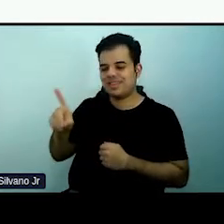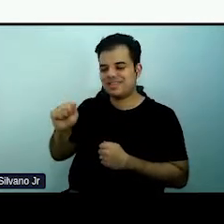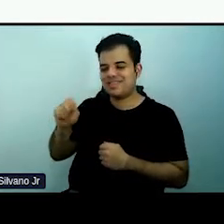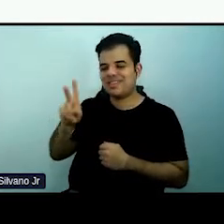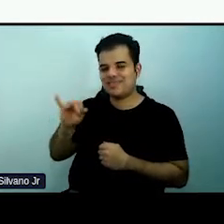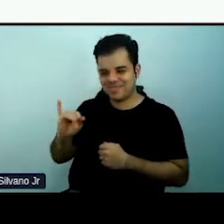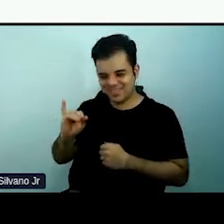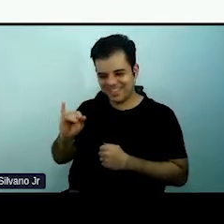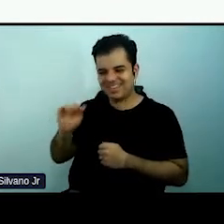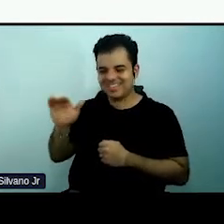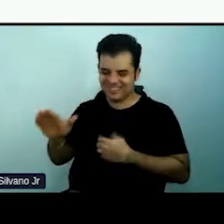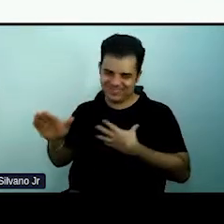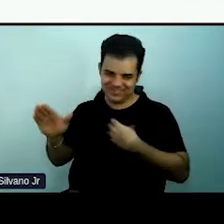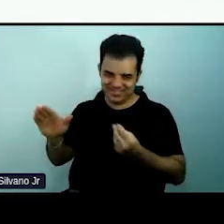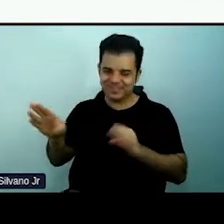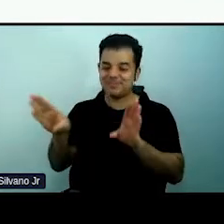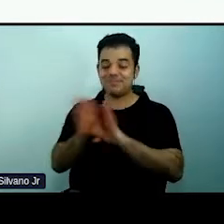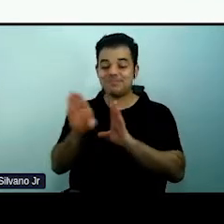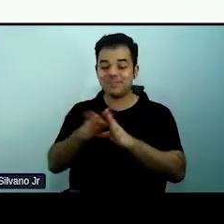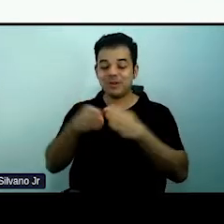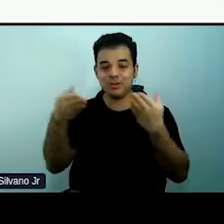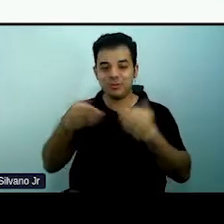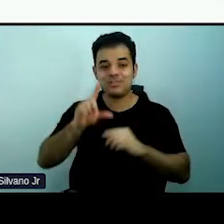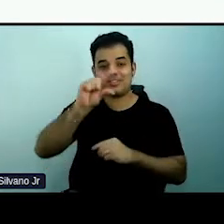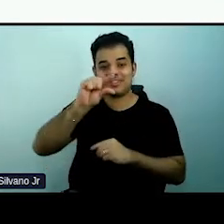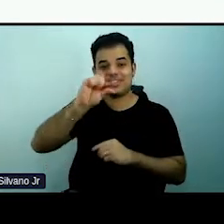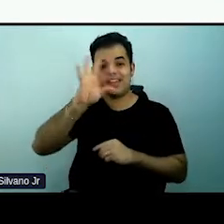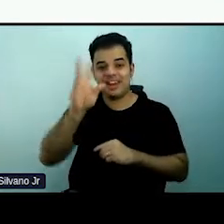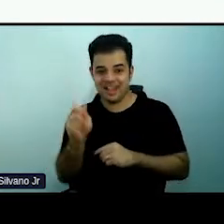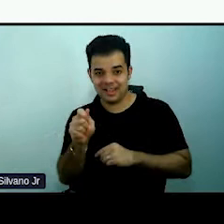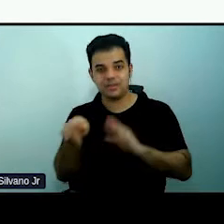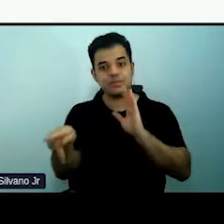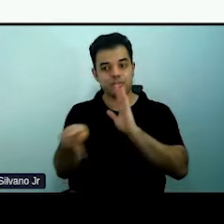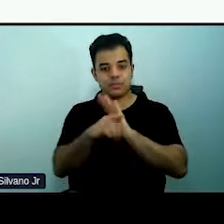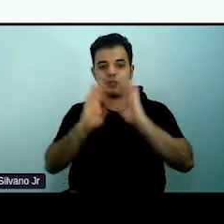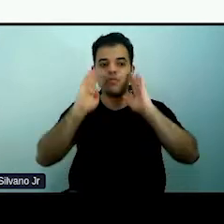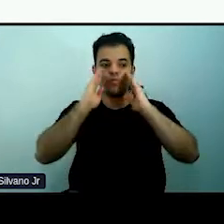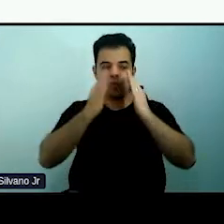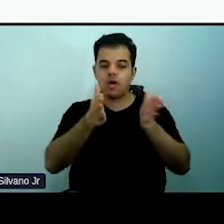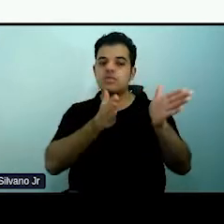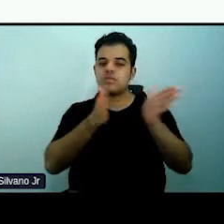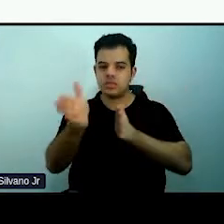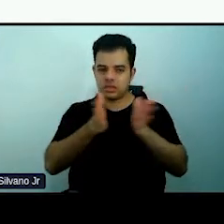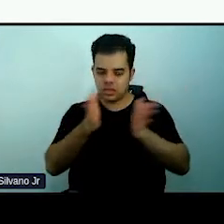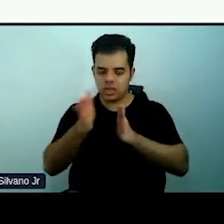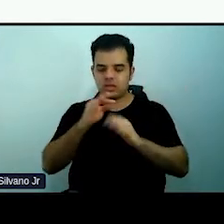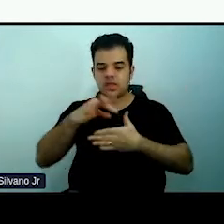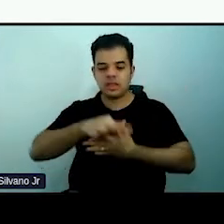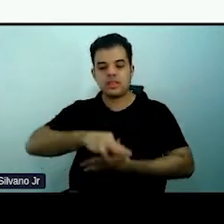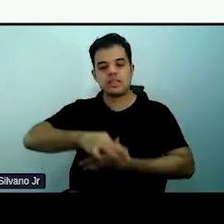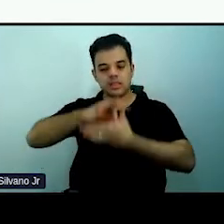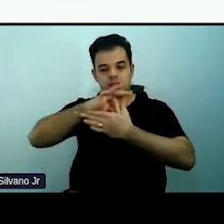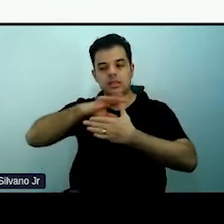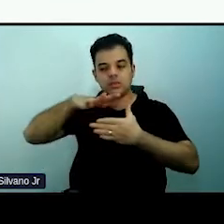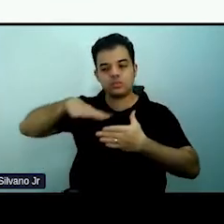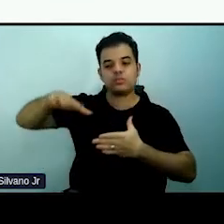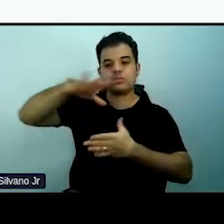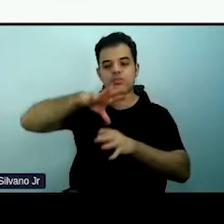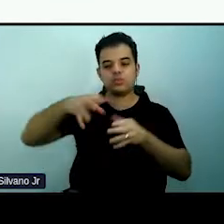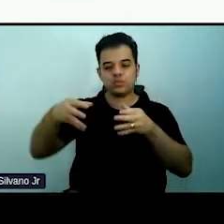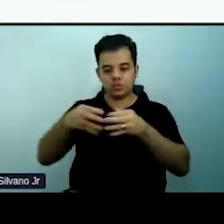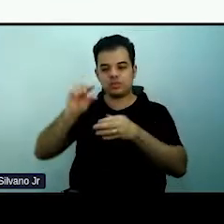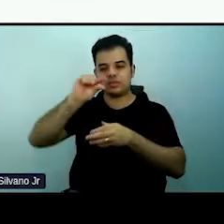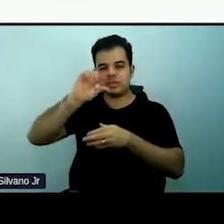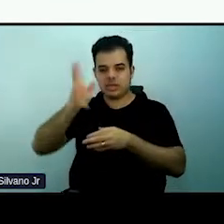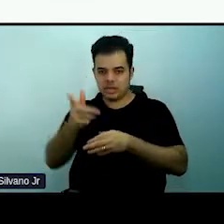e atuo atualmente, né, na Serasa como QA focado em acessibilidade e lidero esse tema dentro do time da